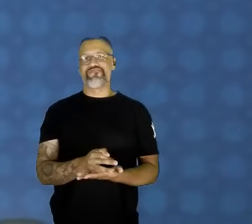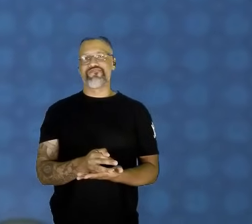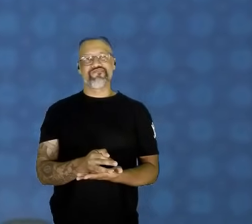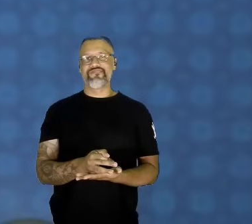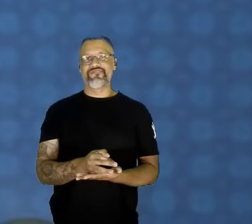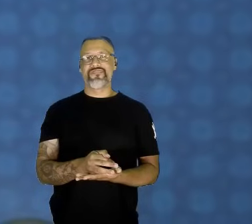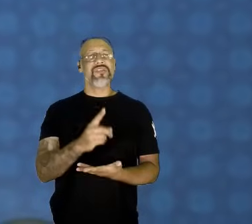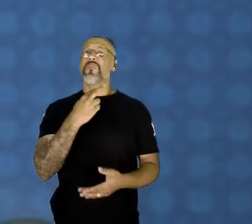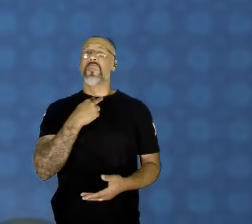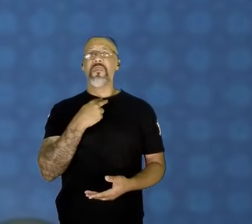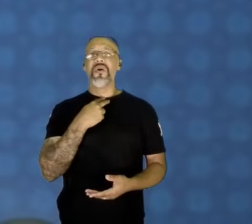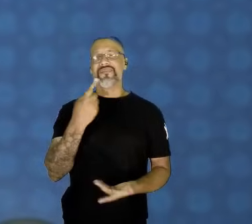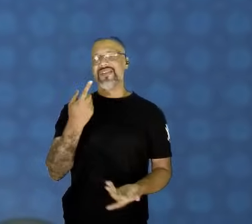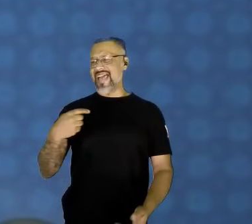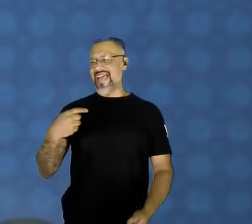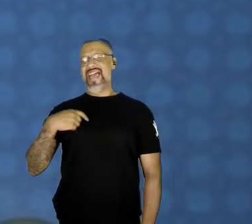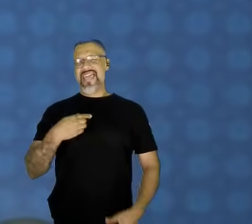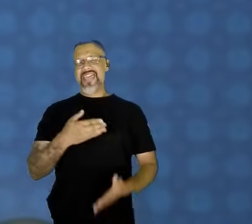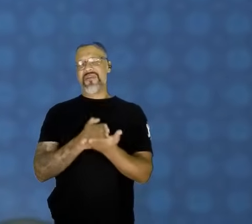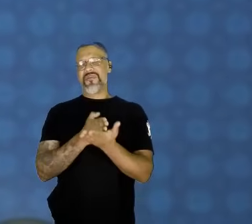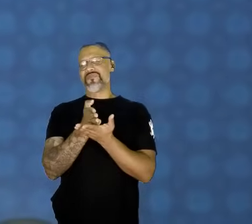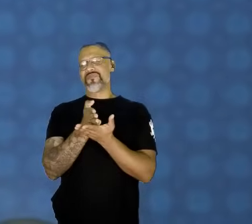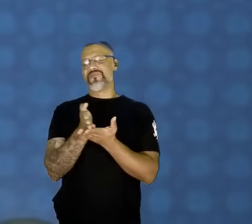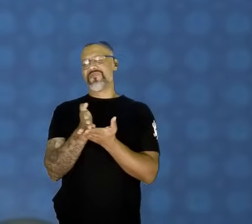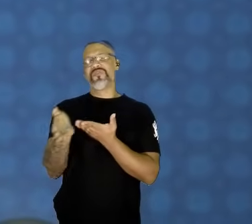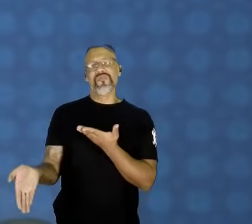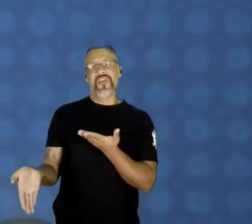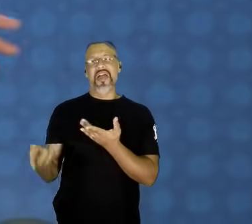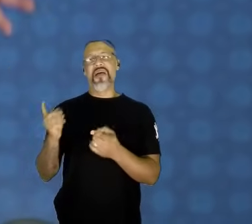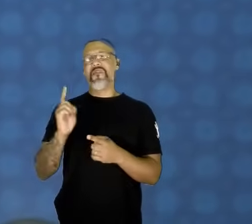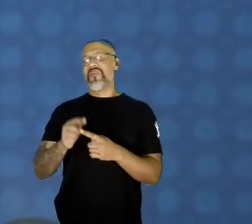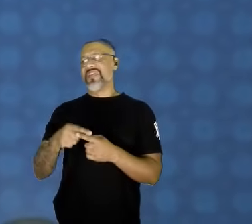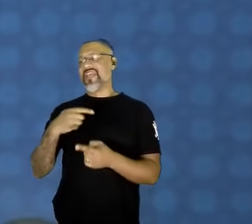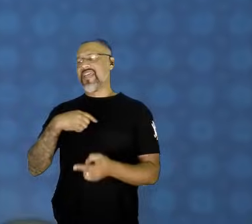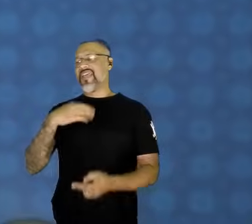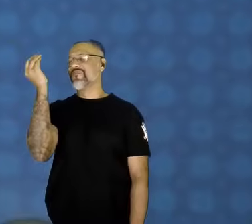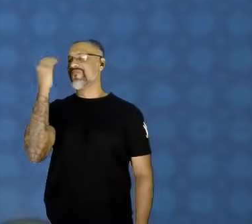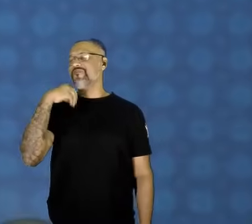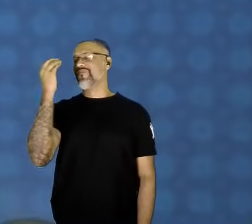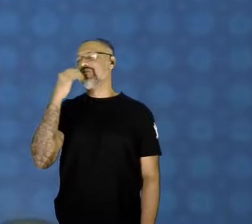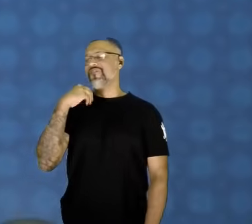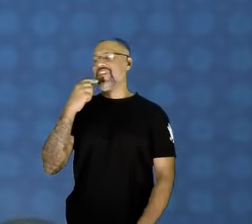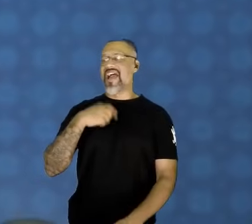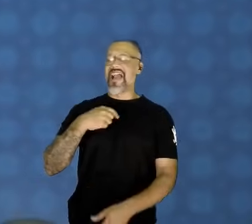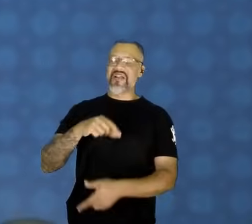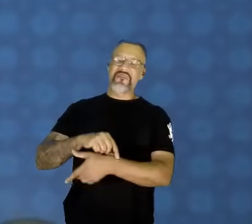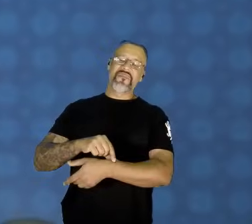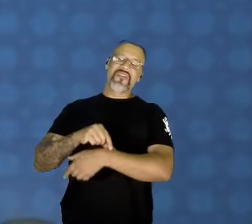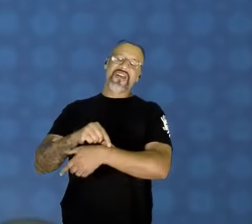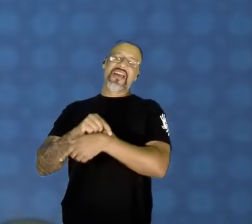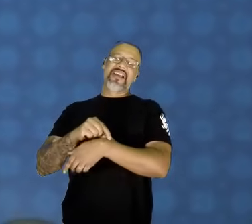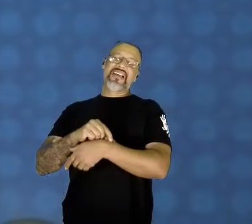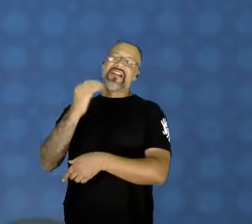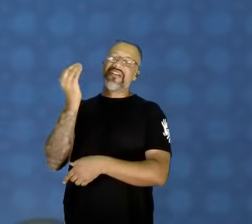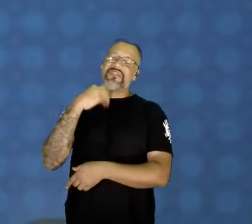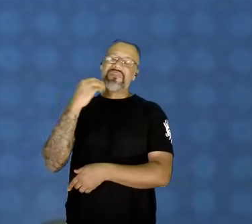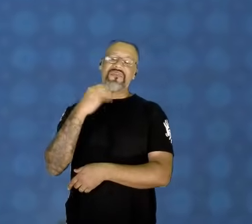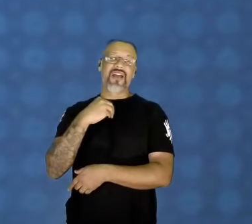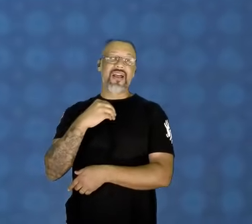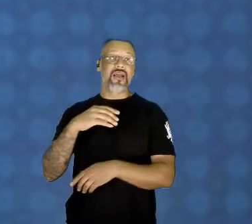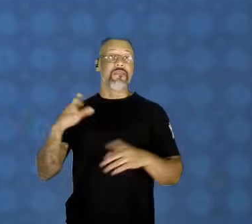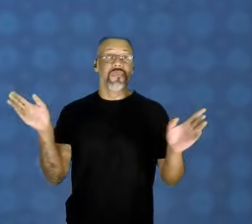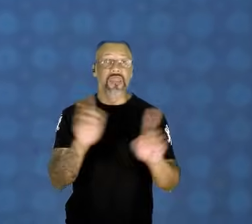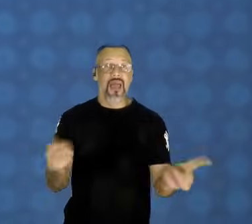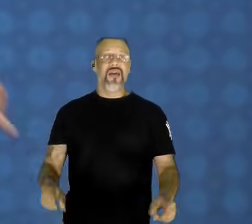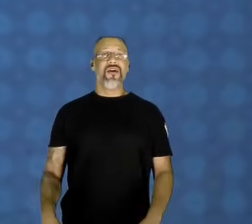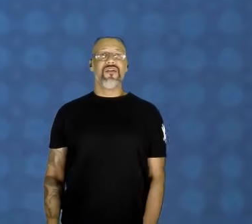força. É exatamente por não ter força que eu vou grudar em Jesus. Porque se as minhas pernas estão